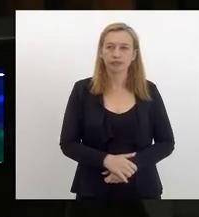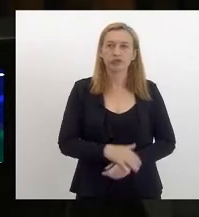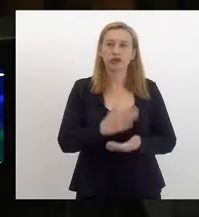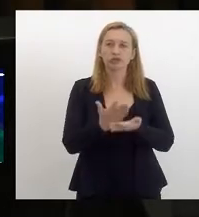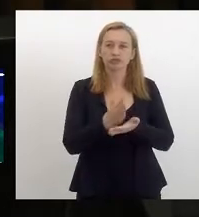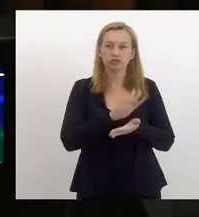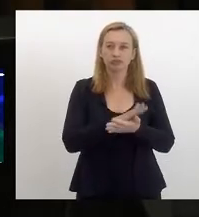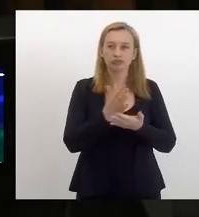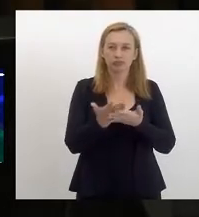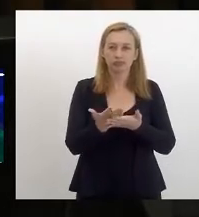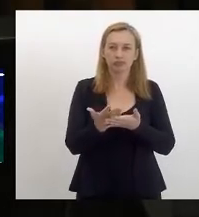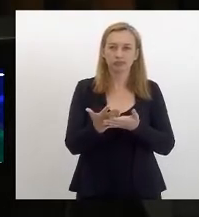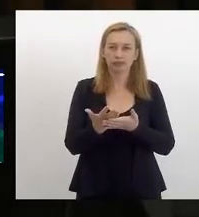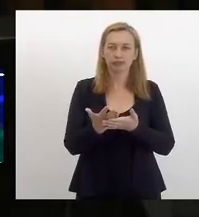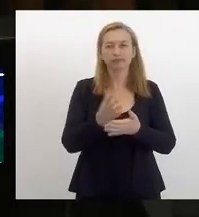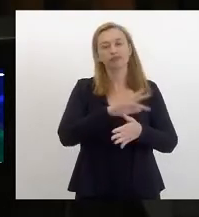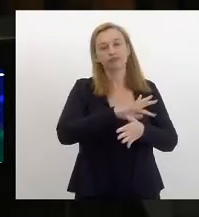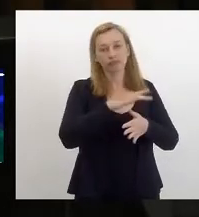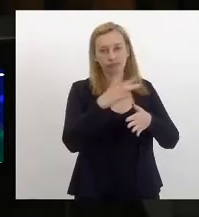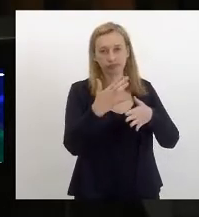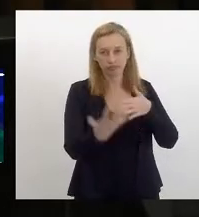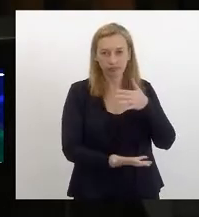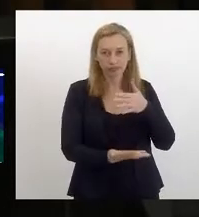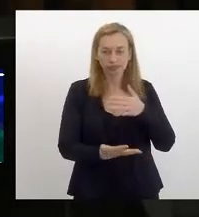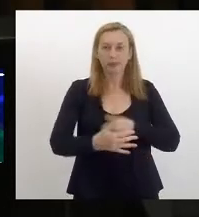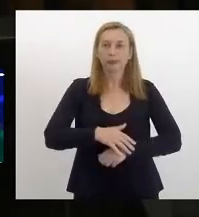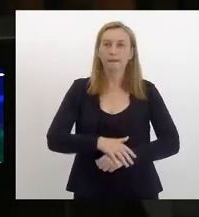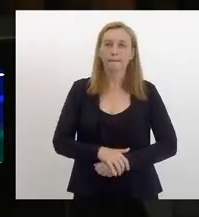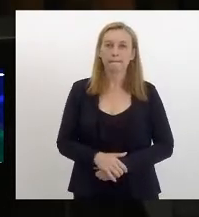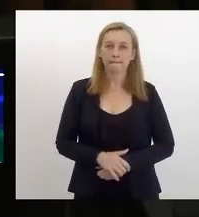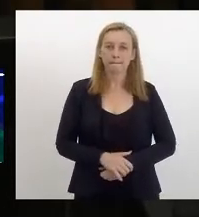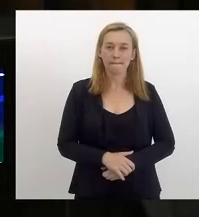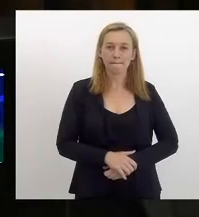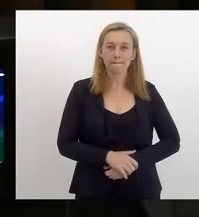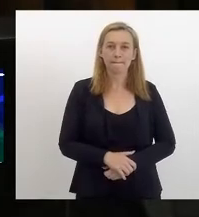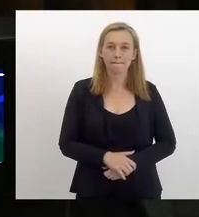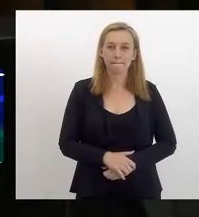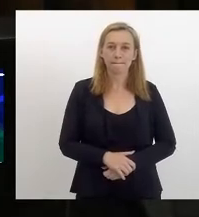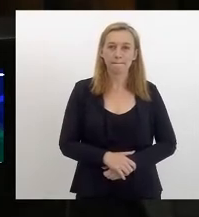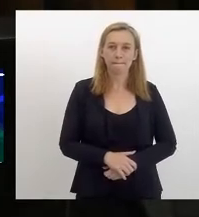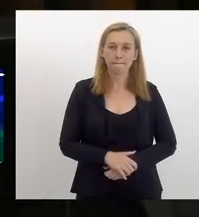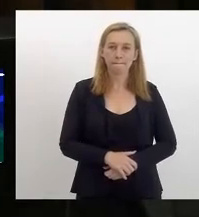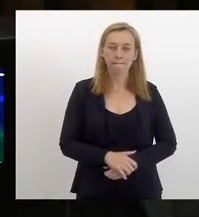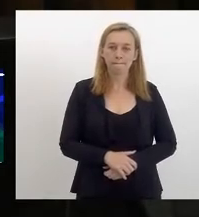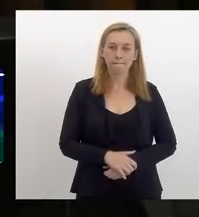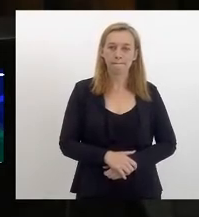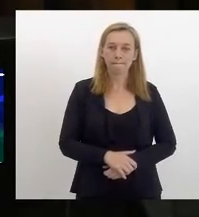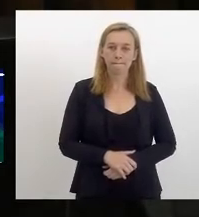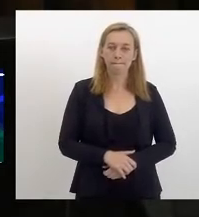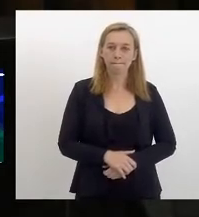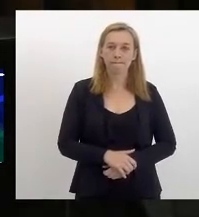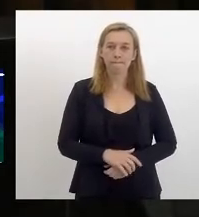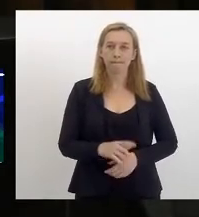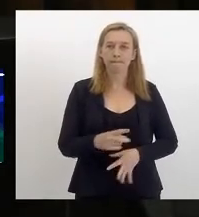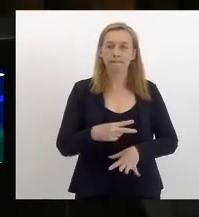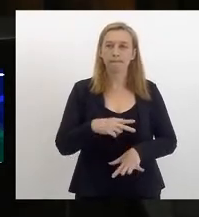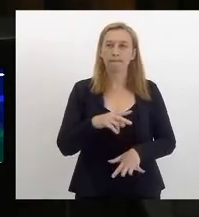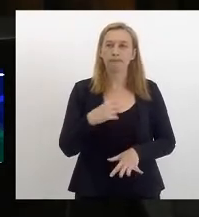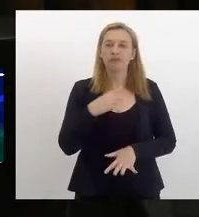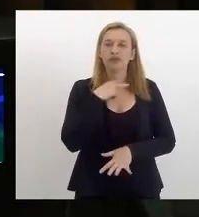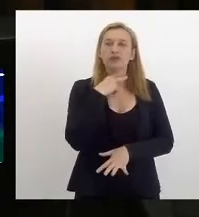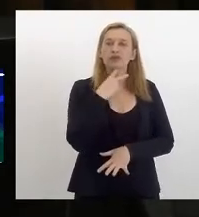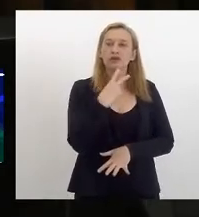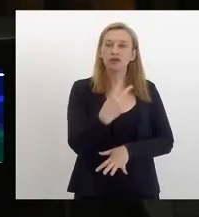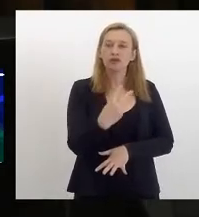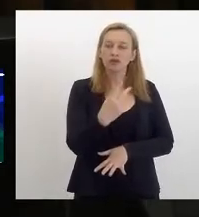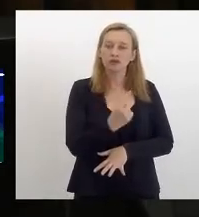intérprete da linguagem de libra que leva a nossa voz aos